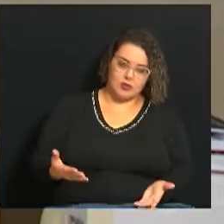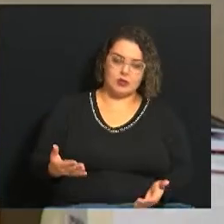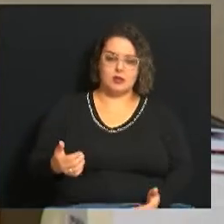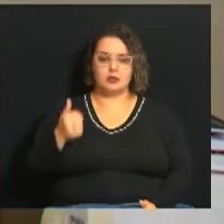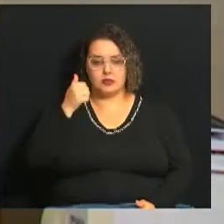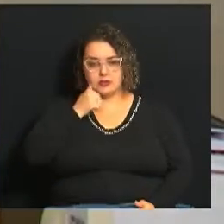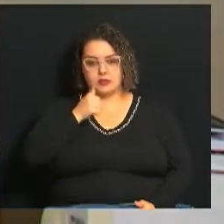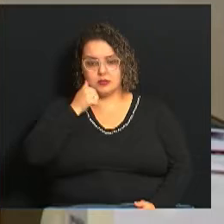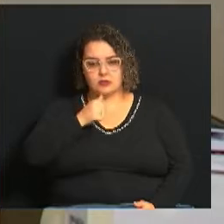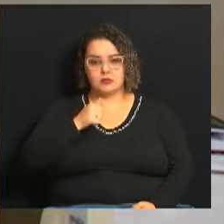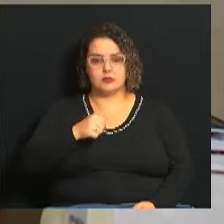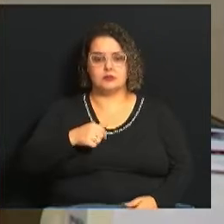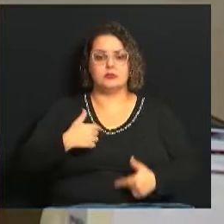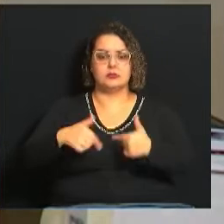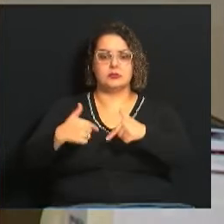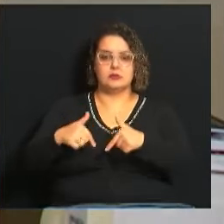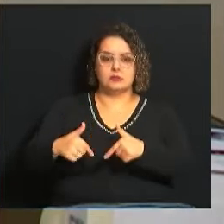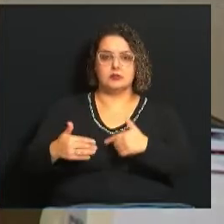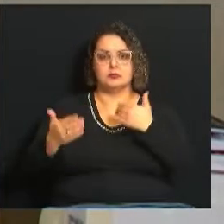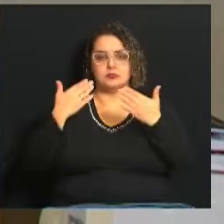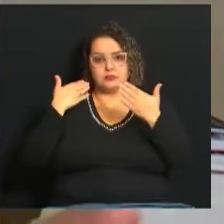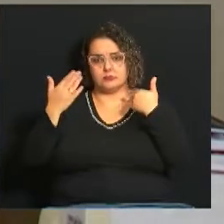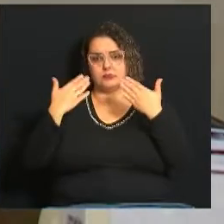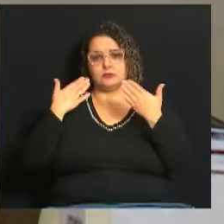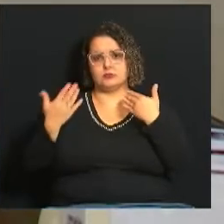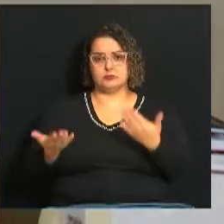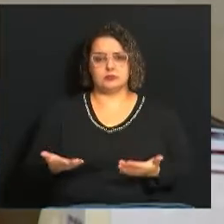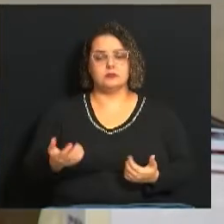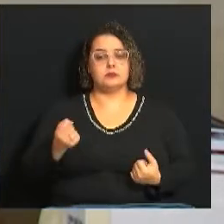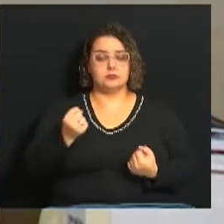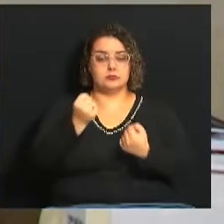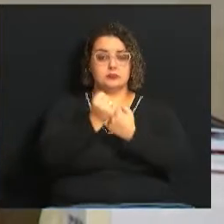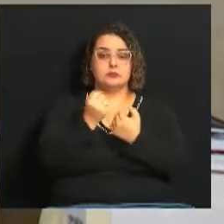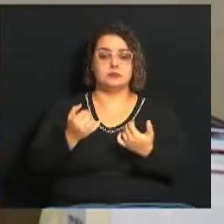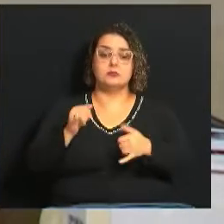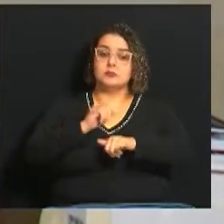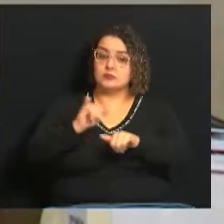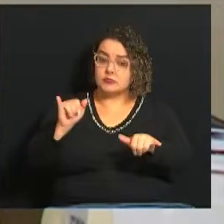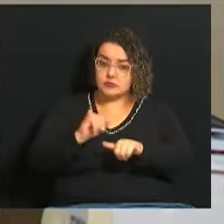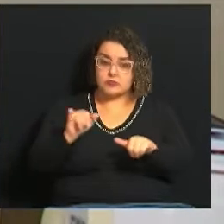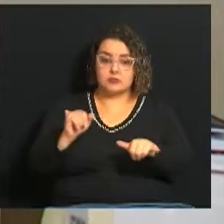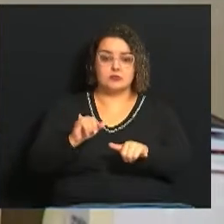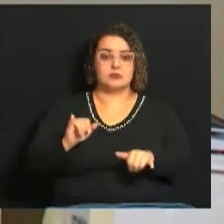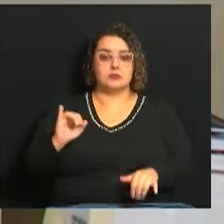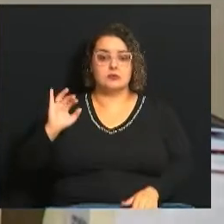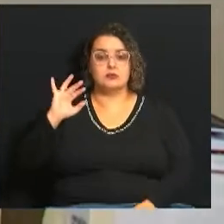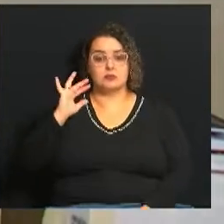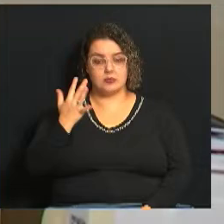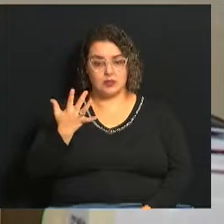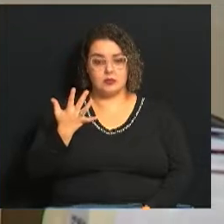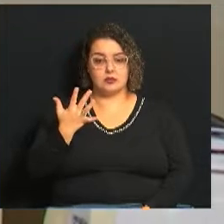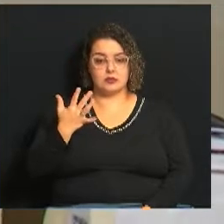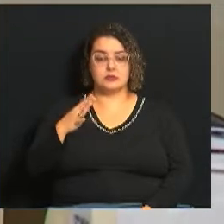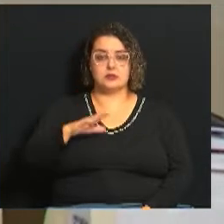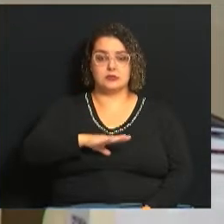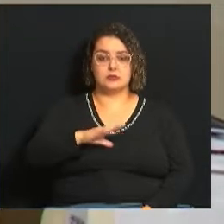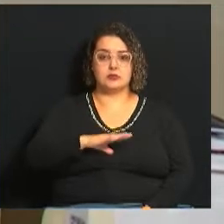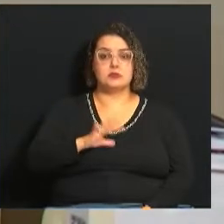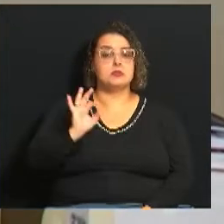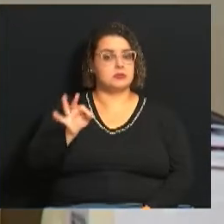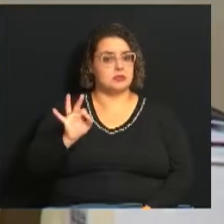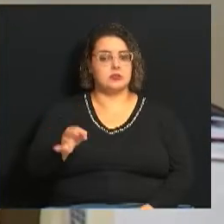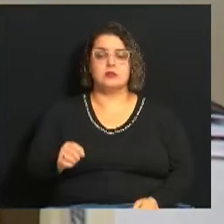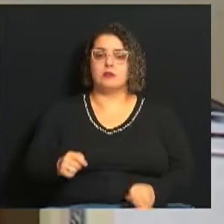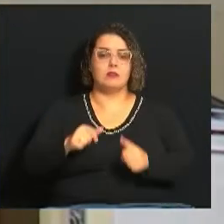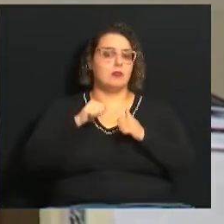de trabalho através das psicólogas, através do apoio de campanhas que vai acontecer na nossa cidade e, com certeza, vai trazer um